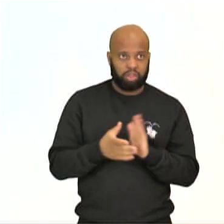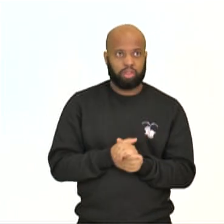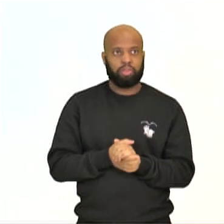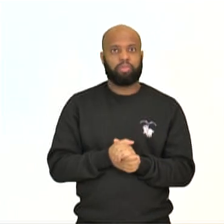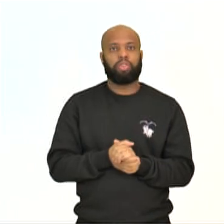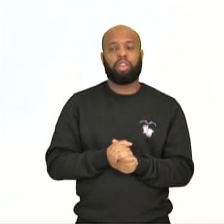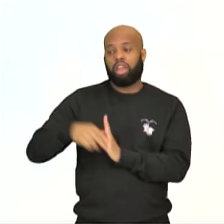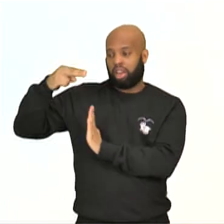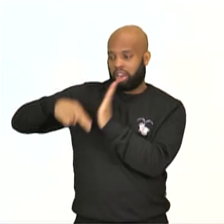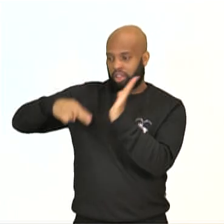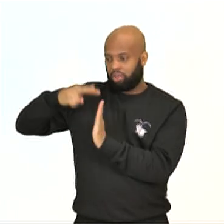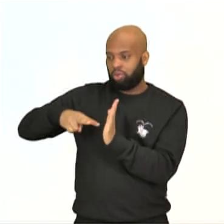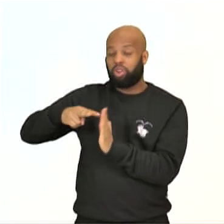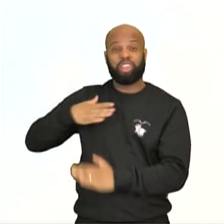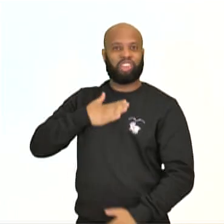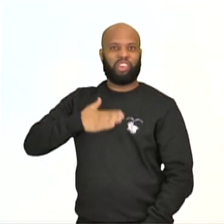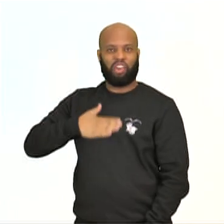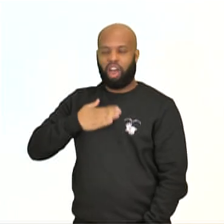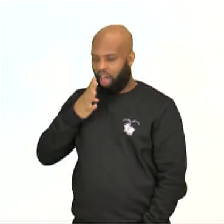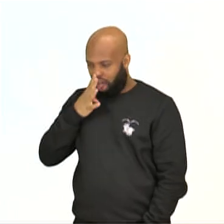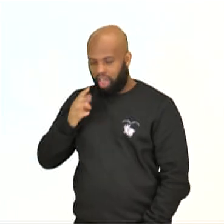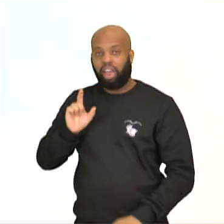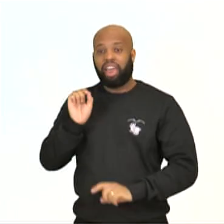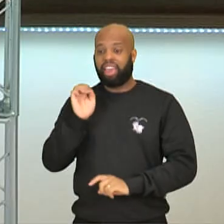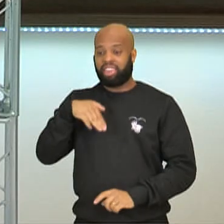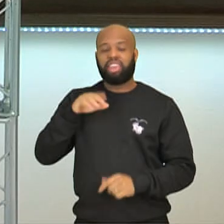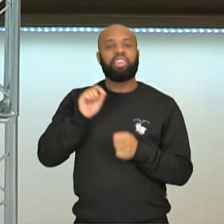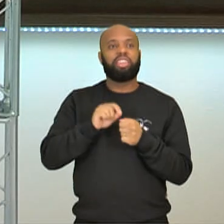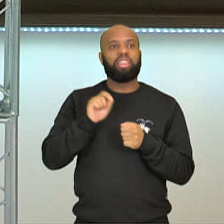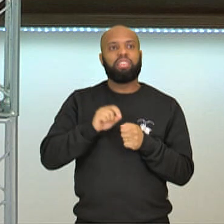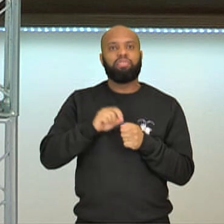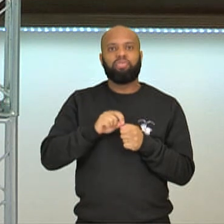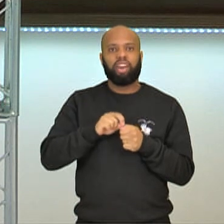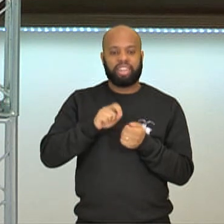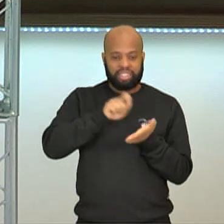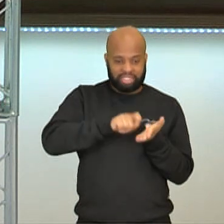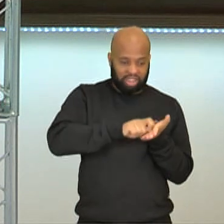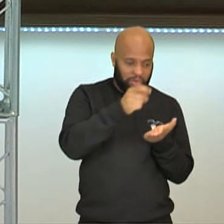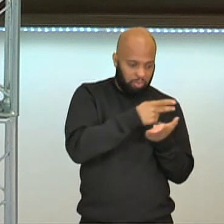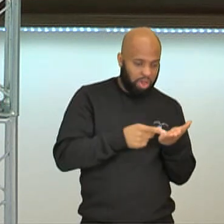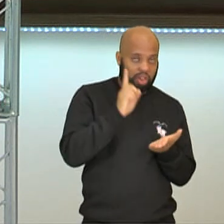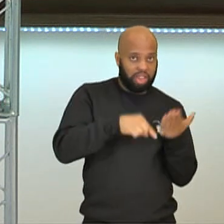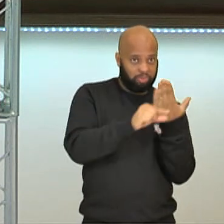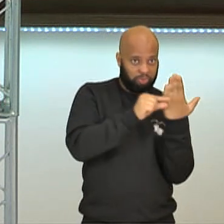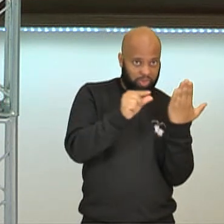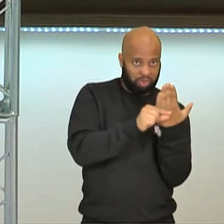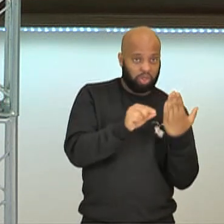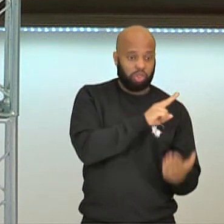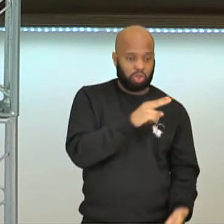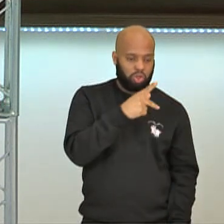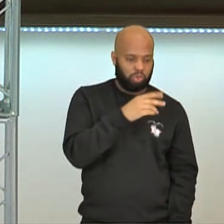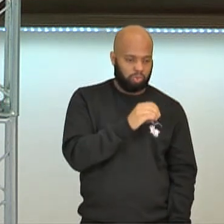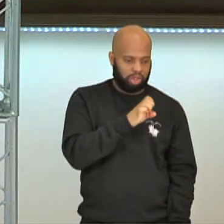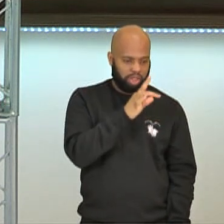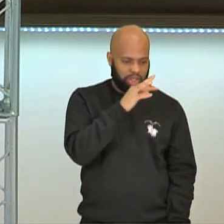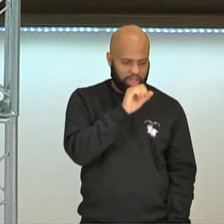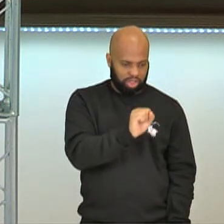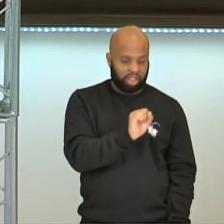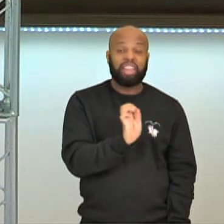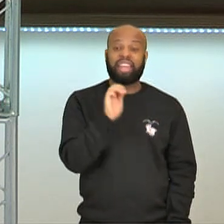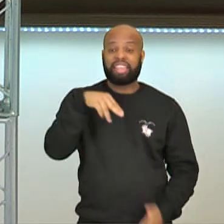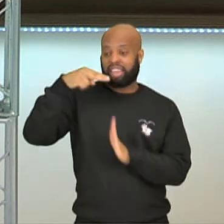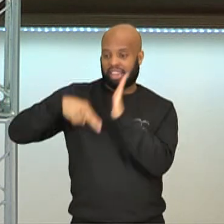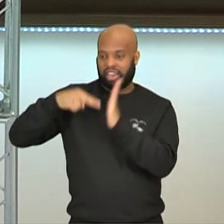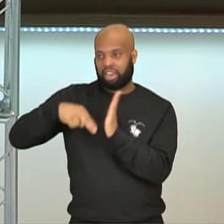Para leitores e apreciadores. Então, quem é que faz a produção de poemas? São os escritores, chamados de poetas. E quem é que